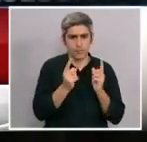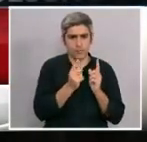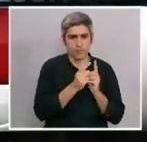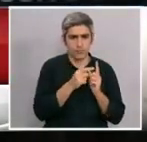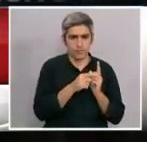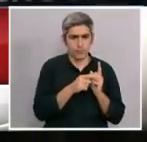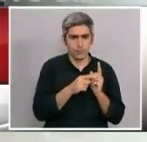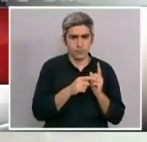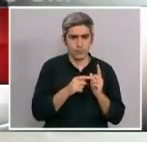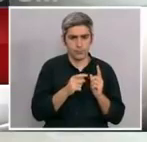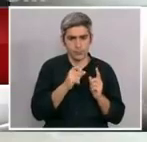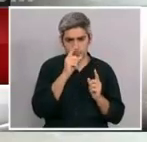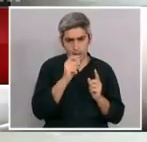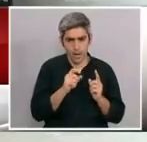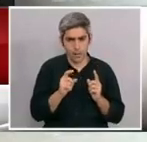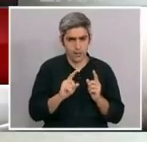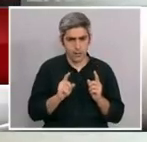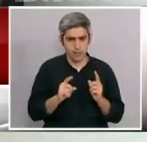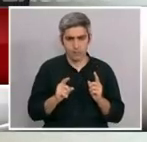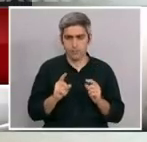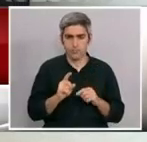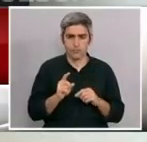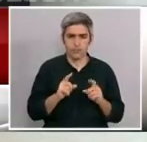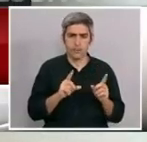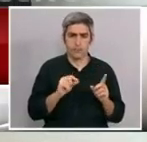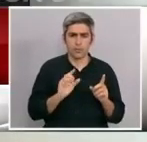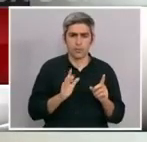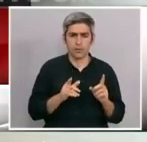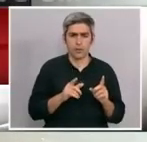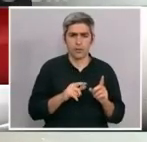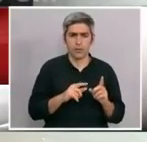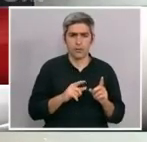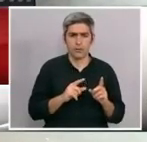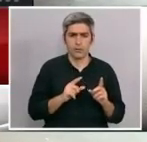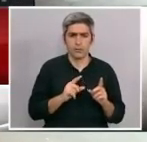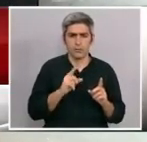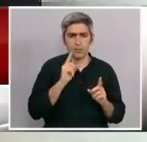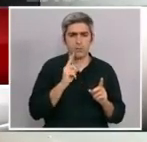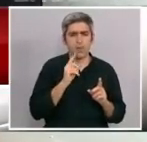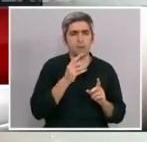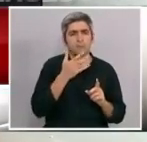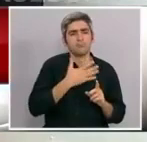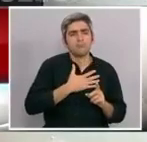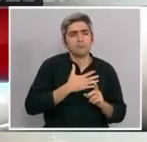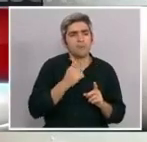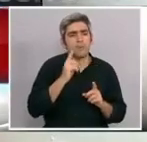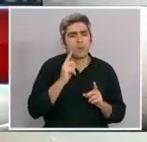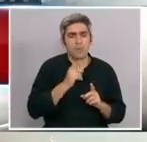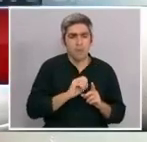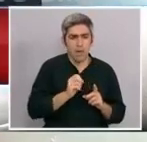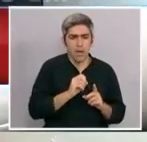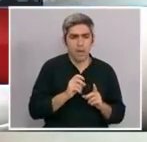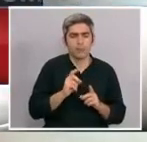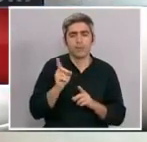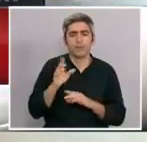aproximasse de Salazar. Não, ele também já por si também não era mulherengo. Mas ela fazia,